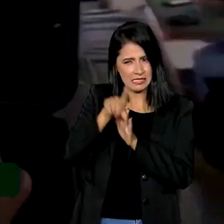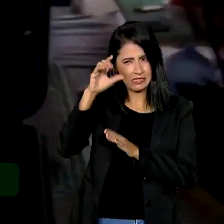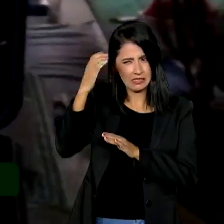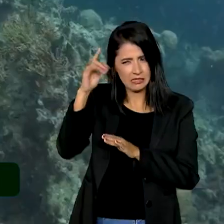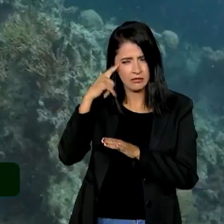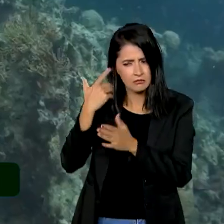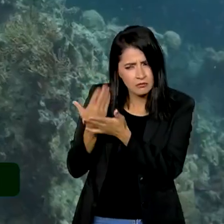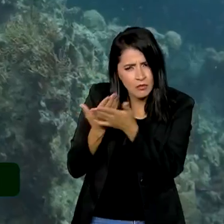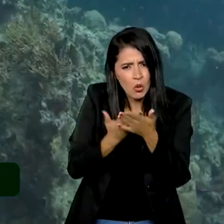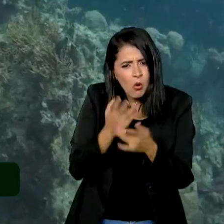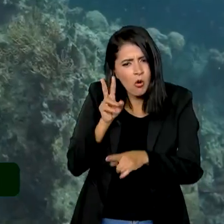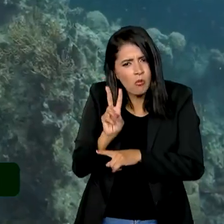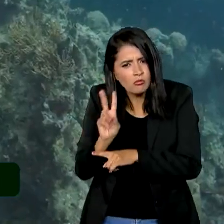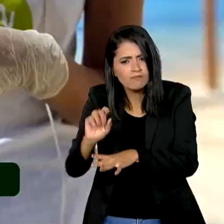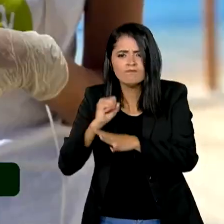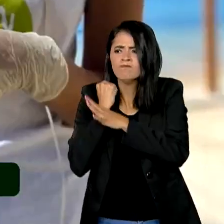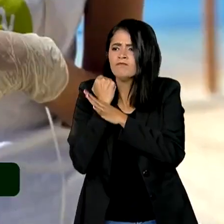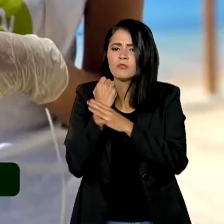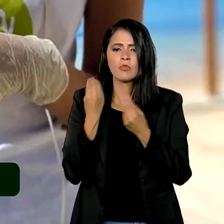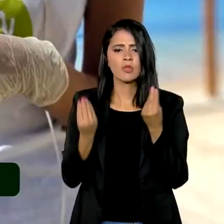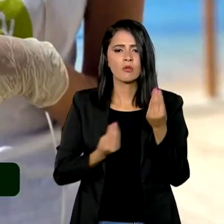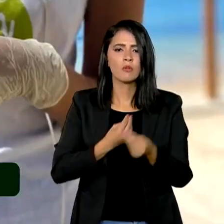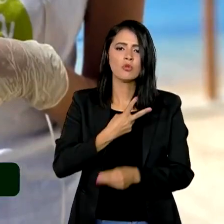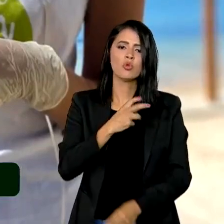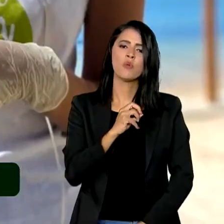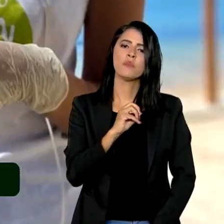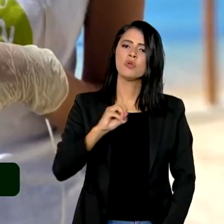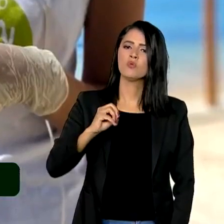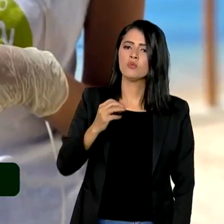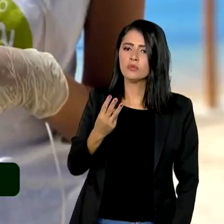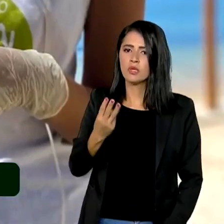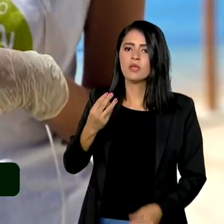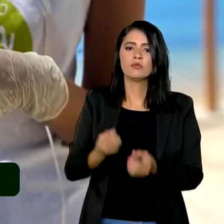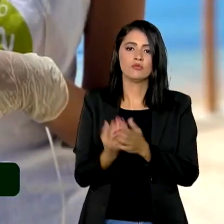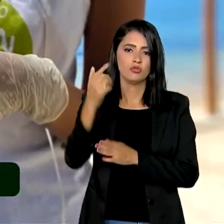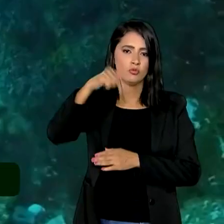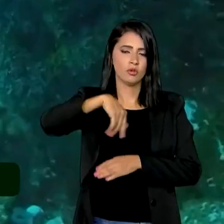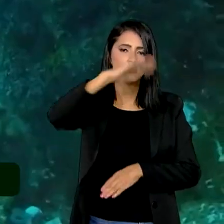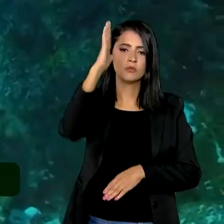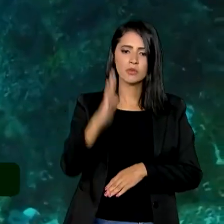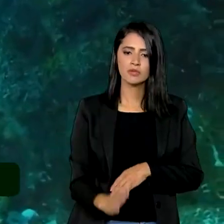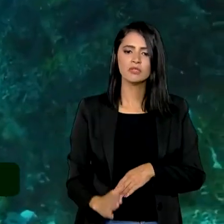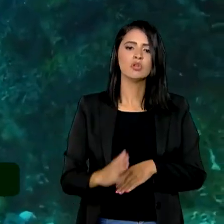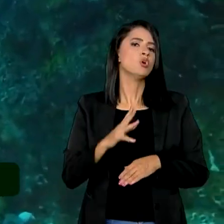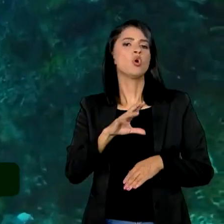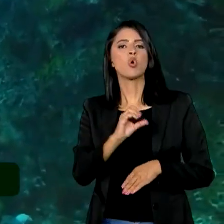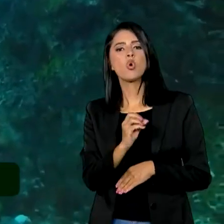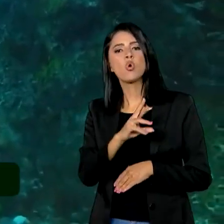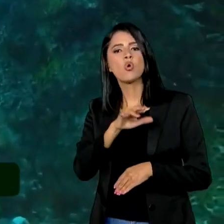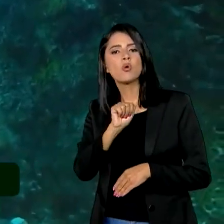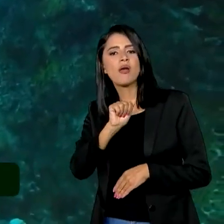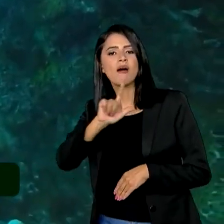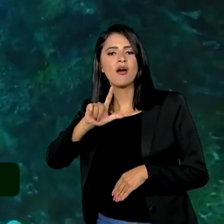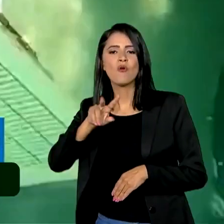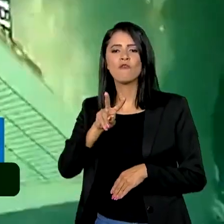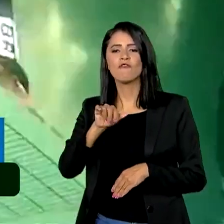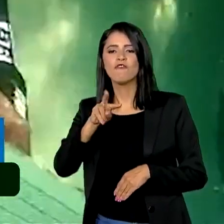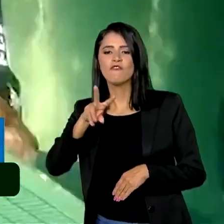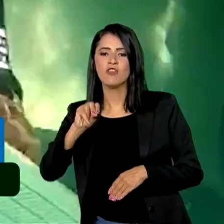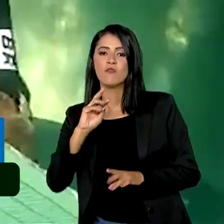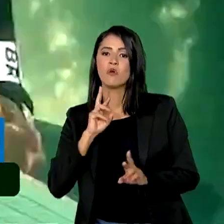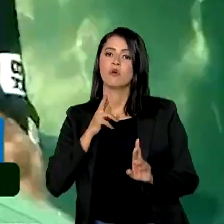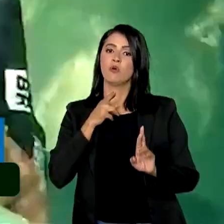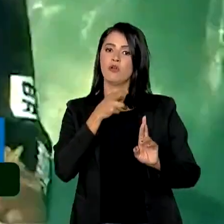de garantir sua preservação. E em 2003, surgiu aqui no Brasil o coral vivo, que hoje é uma